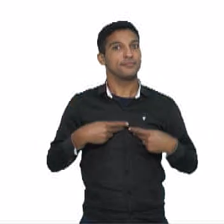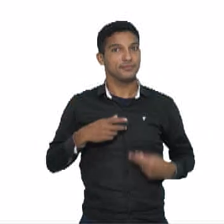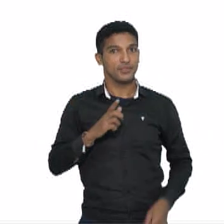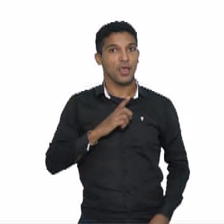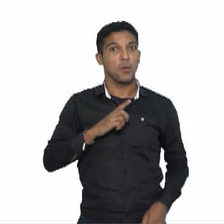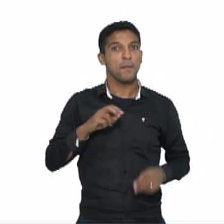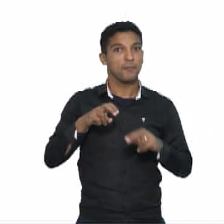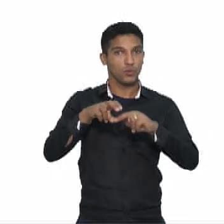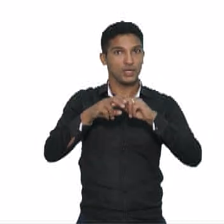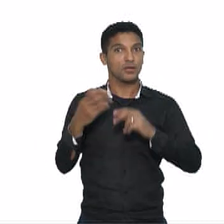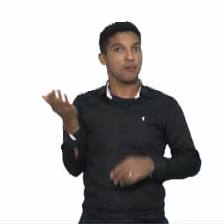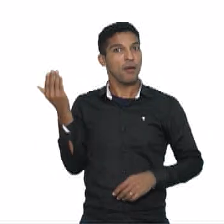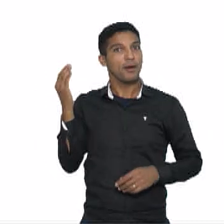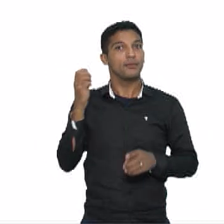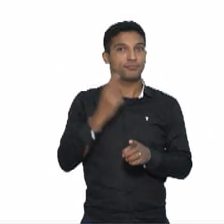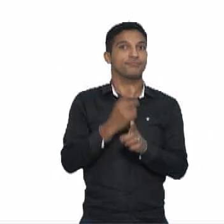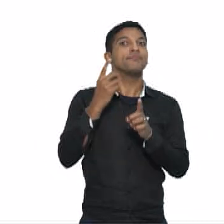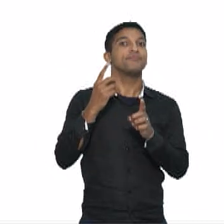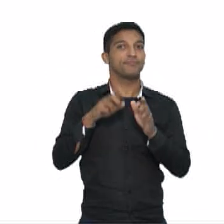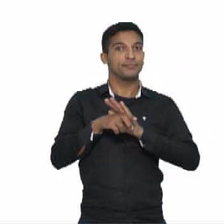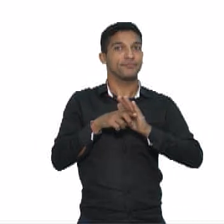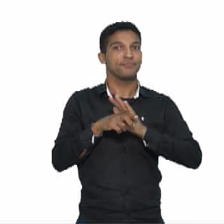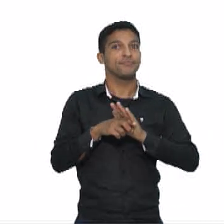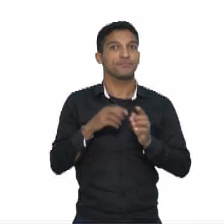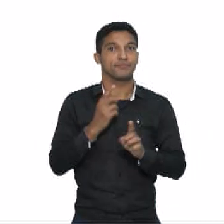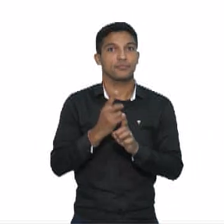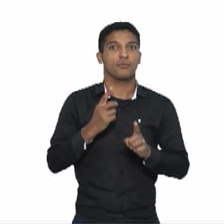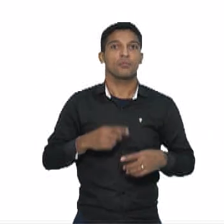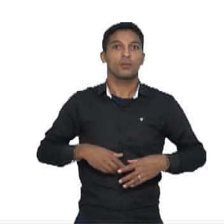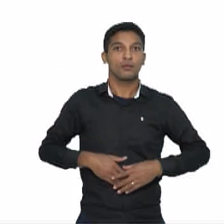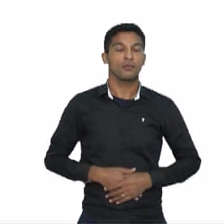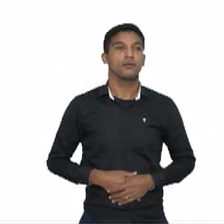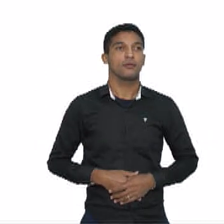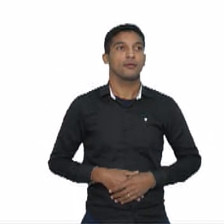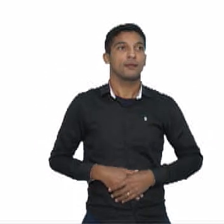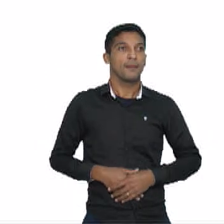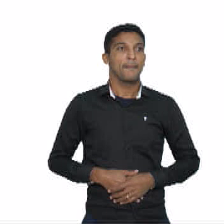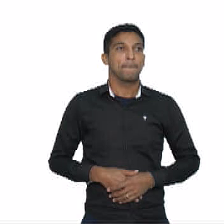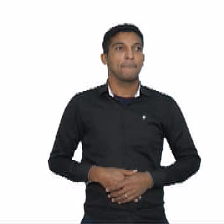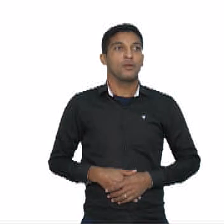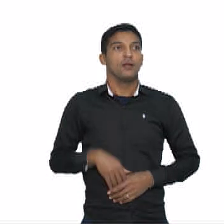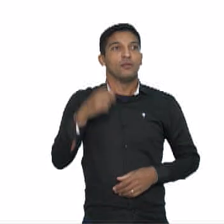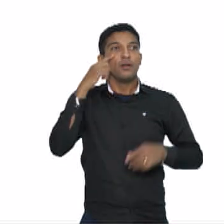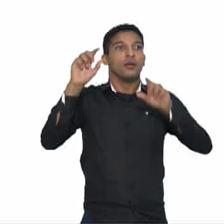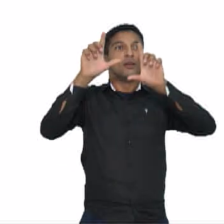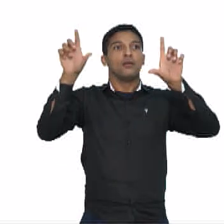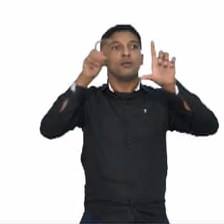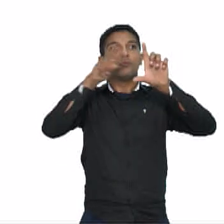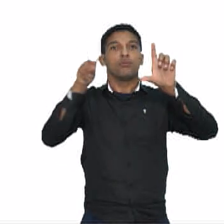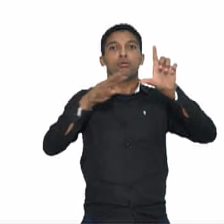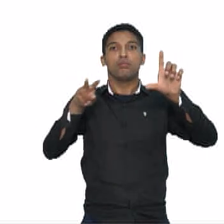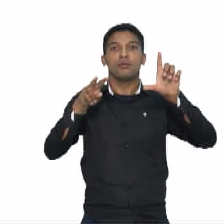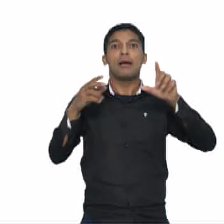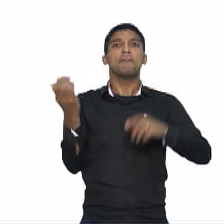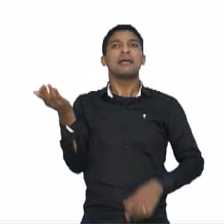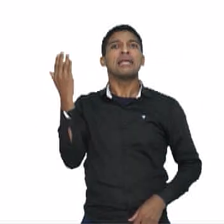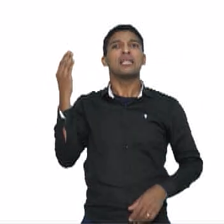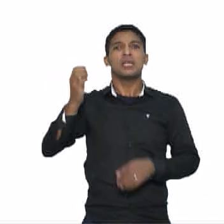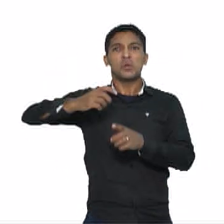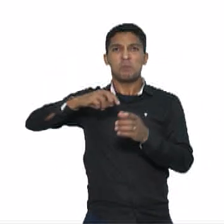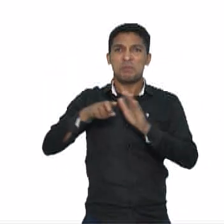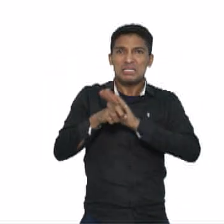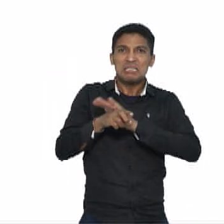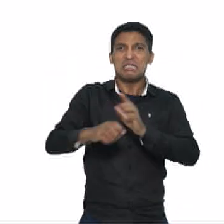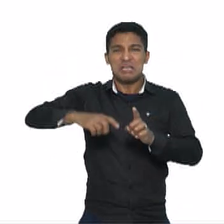ferramentas desenvolvidas, o número de espécies coletadas em torno de 2.500 espécies de plantas, além